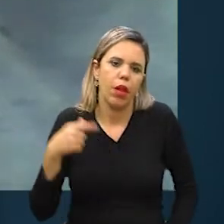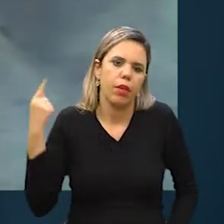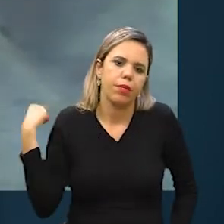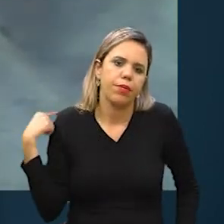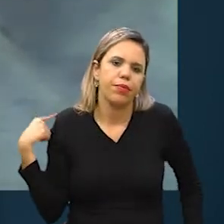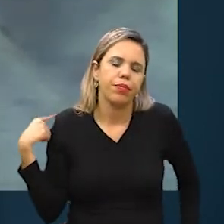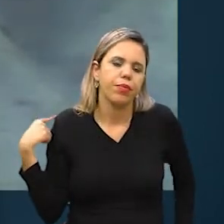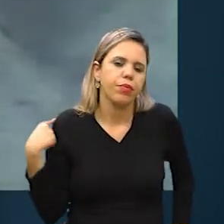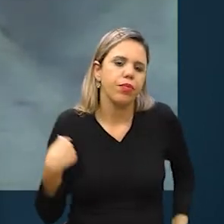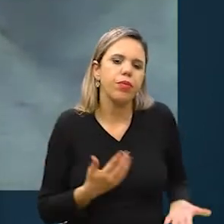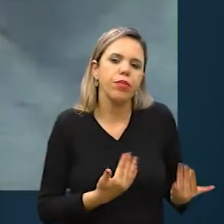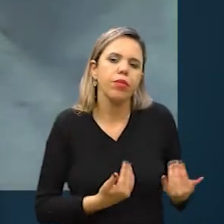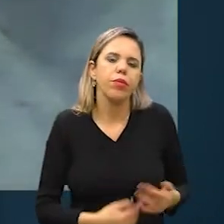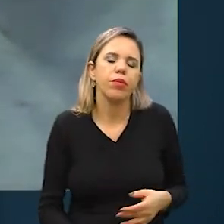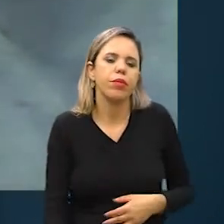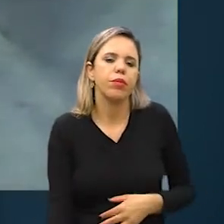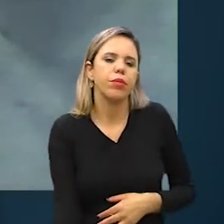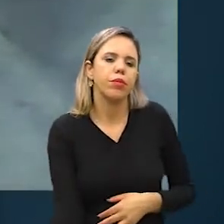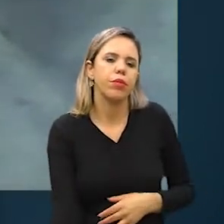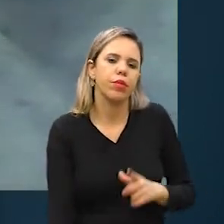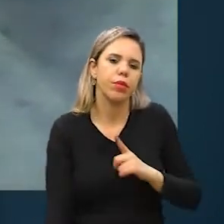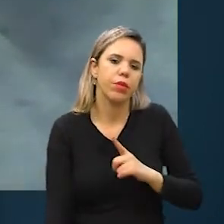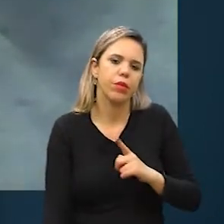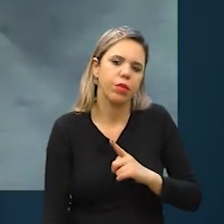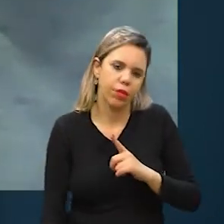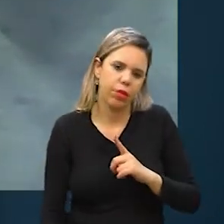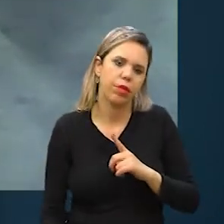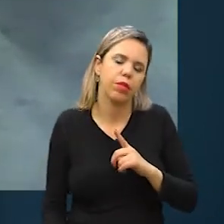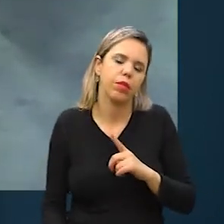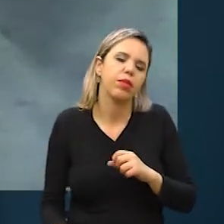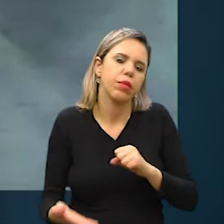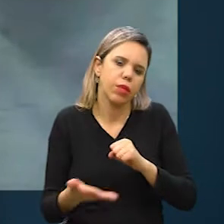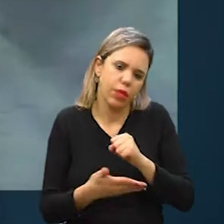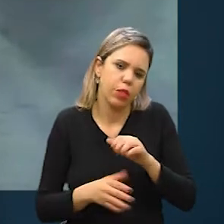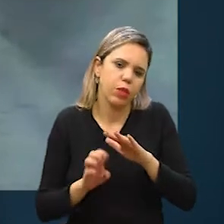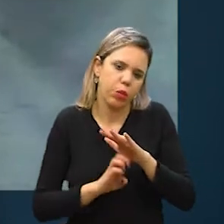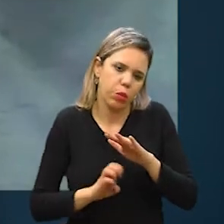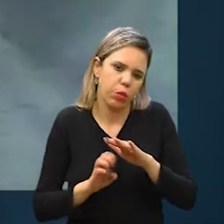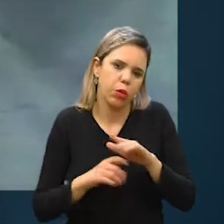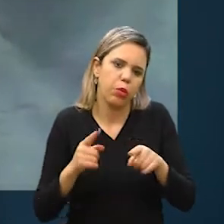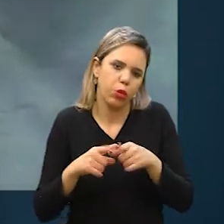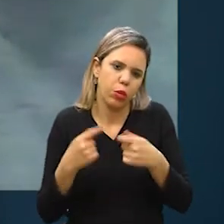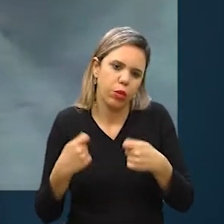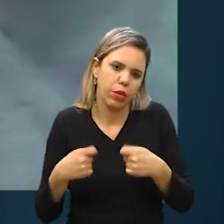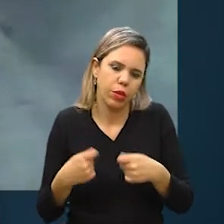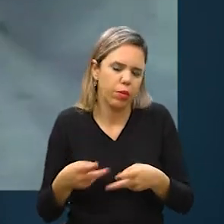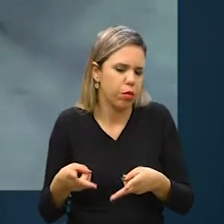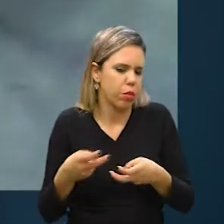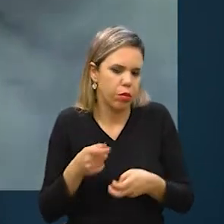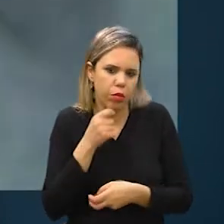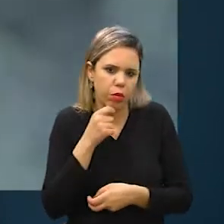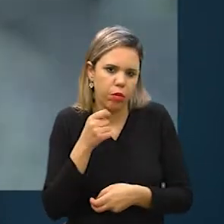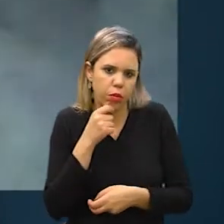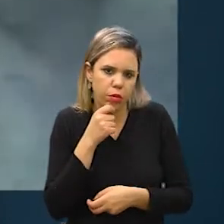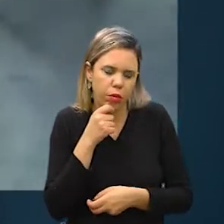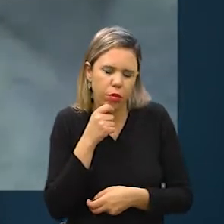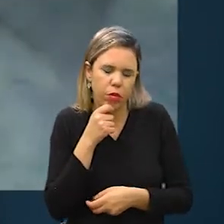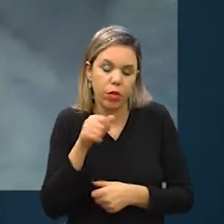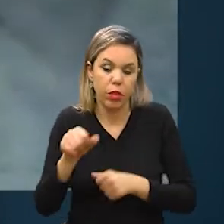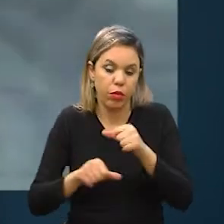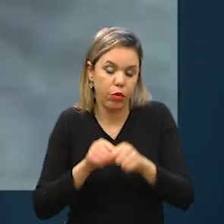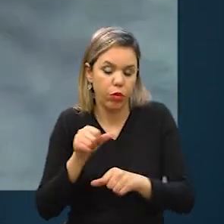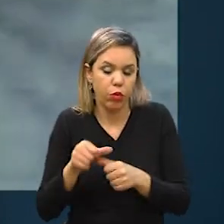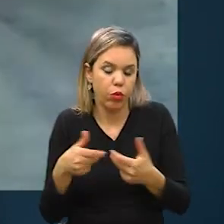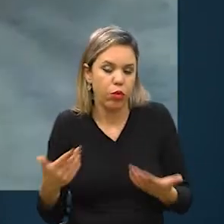Eu era, assim, muito jovem, eu tinha empreendido por necessidade, e não tinha percebido que o mercado